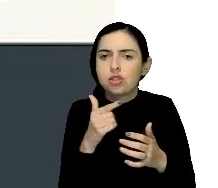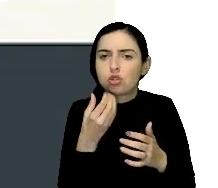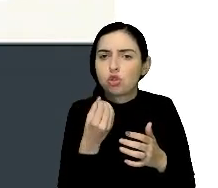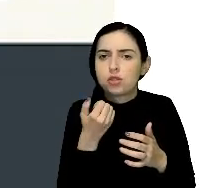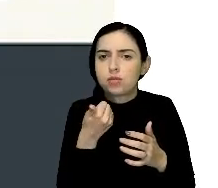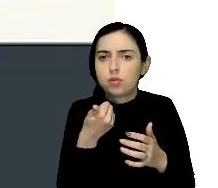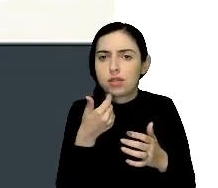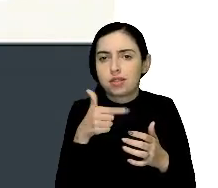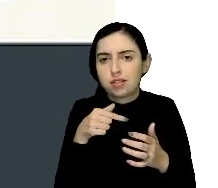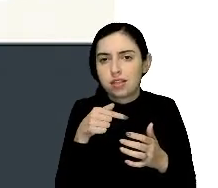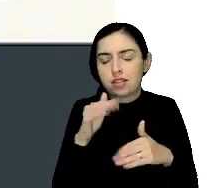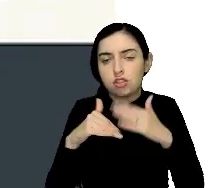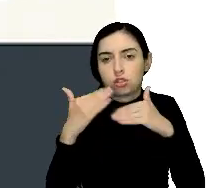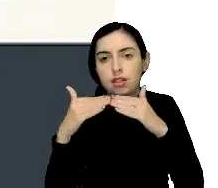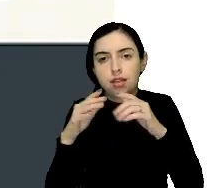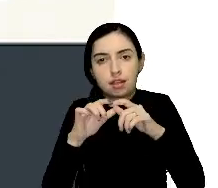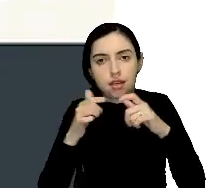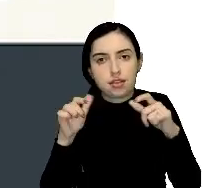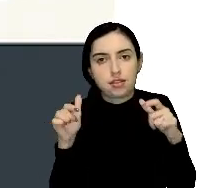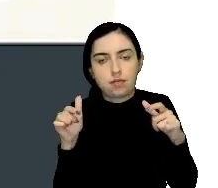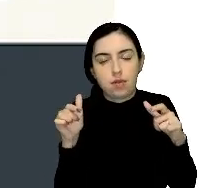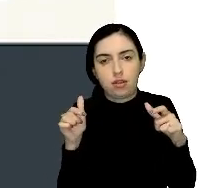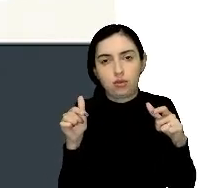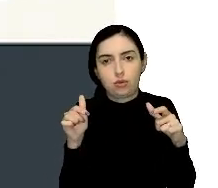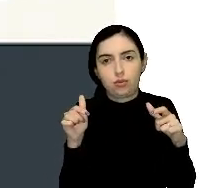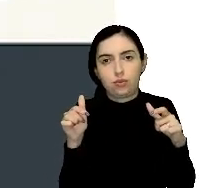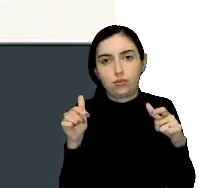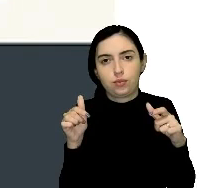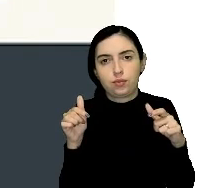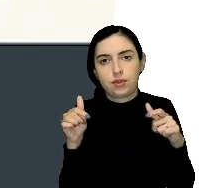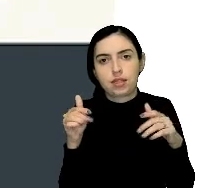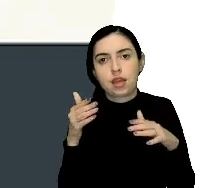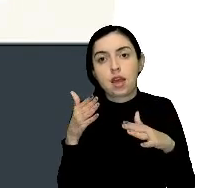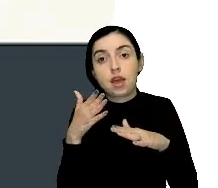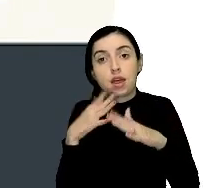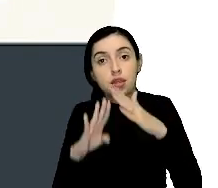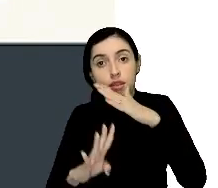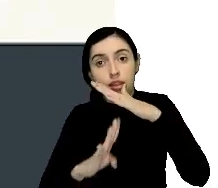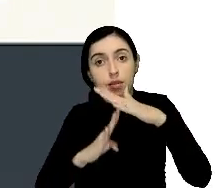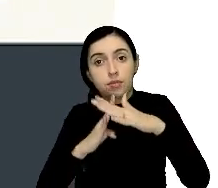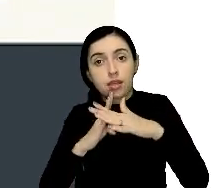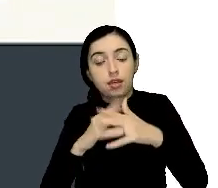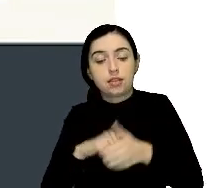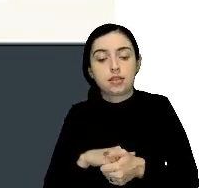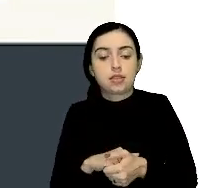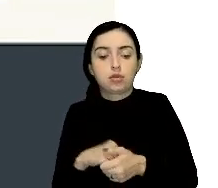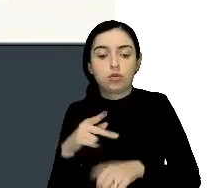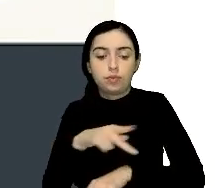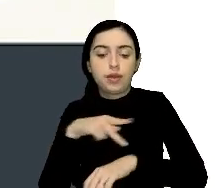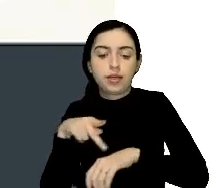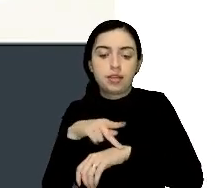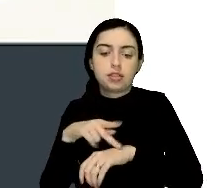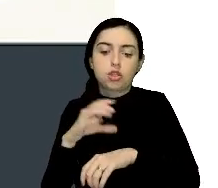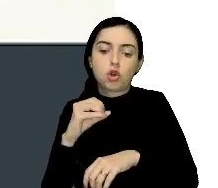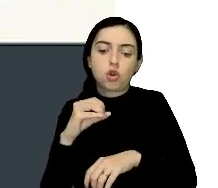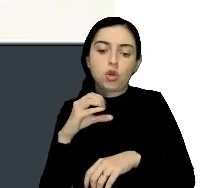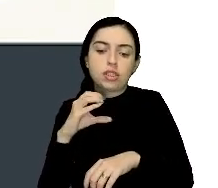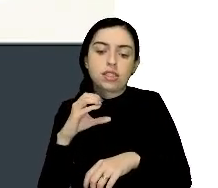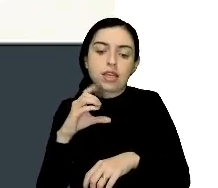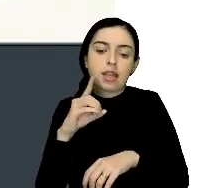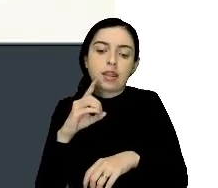um crescimento da migração para os países da OCDE. Em 2017, a gente teve uma